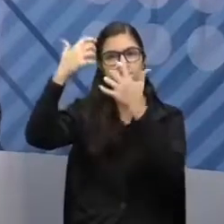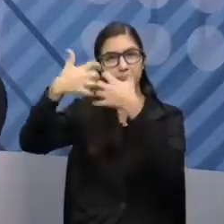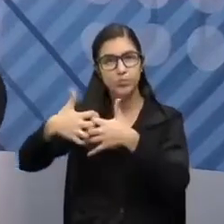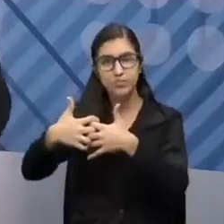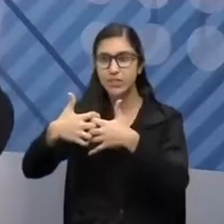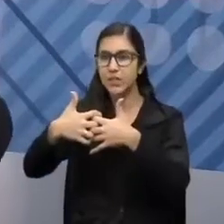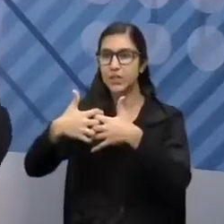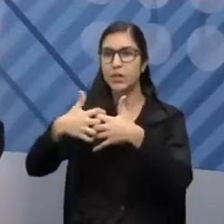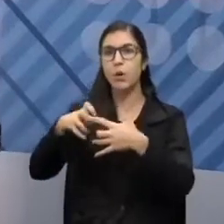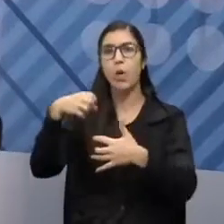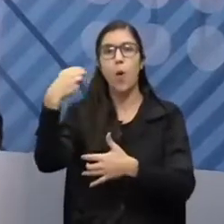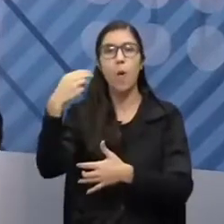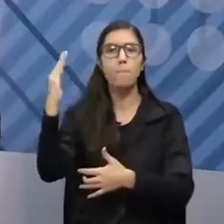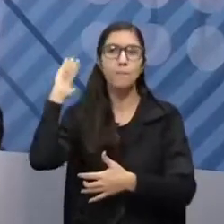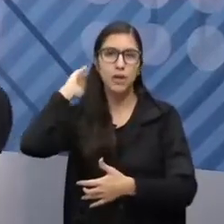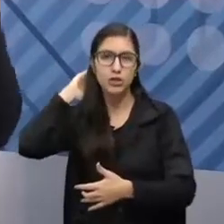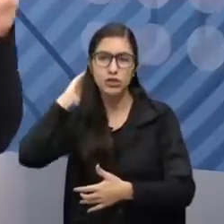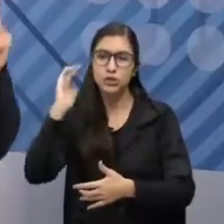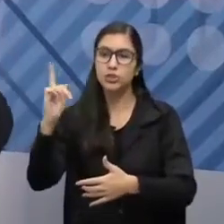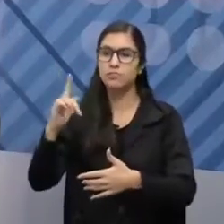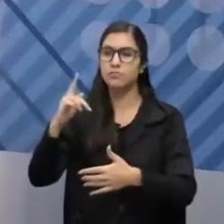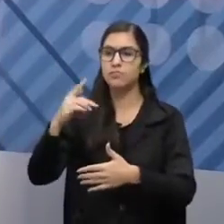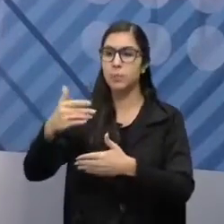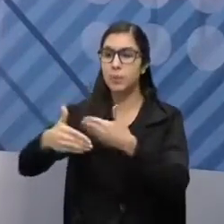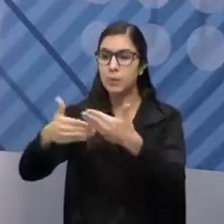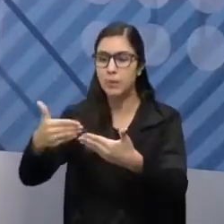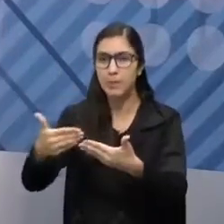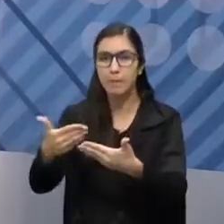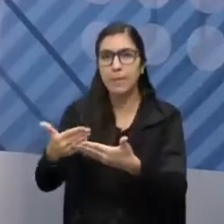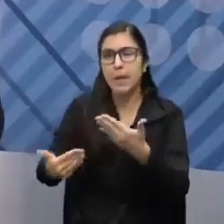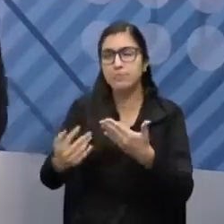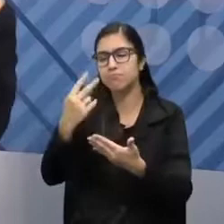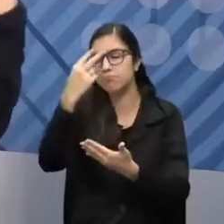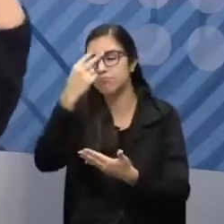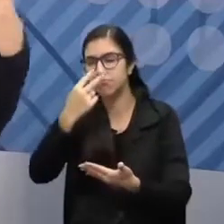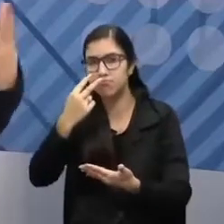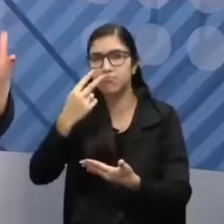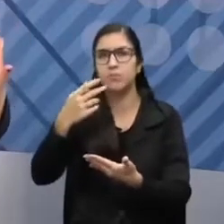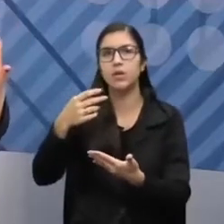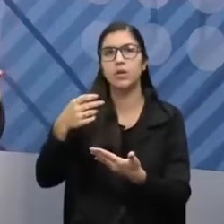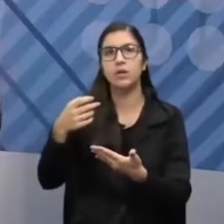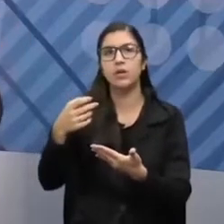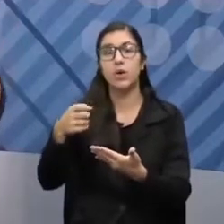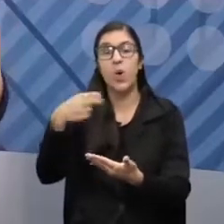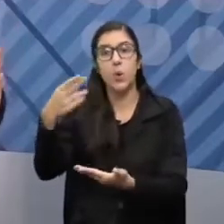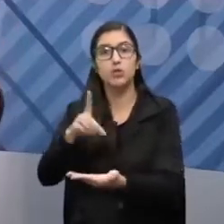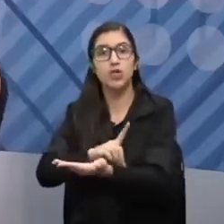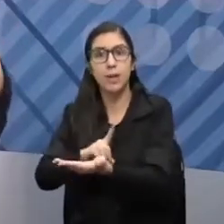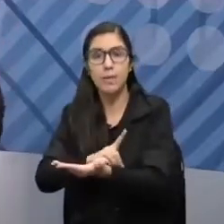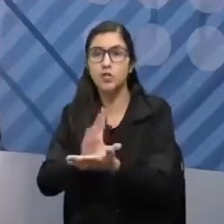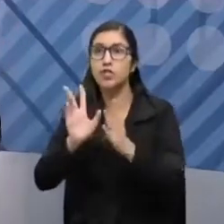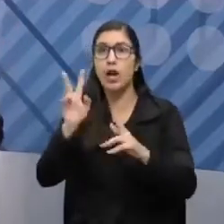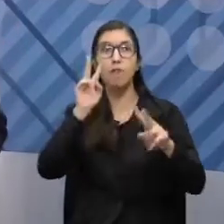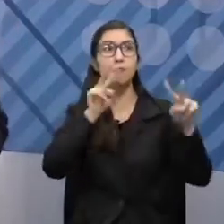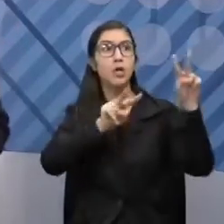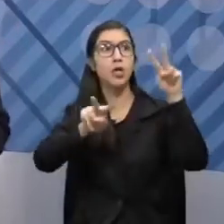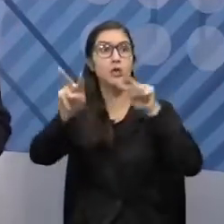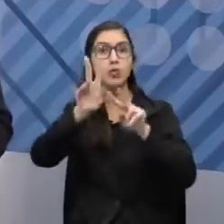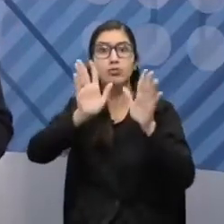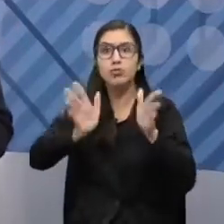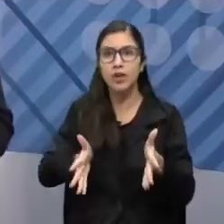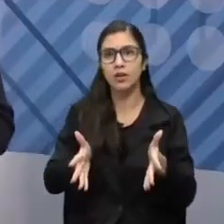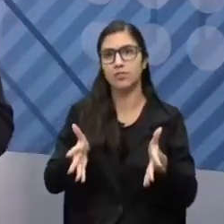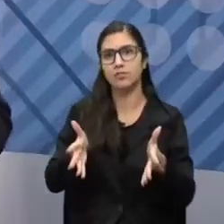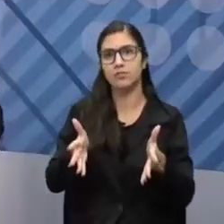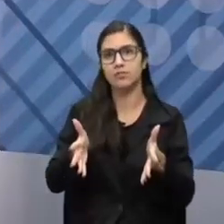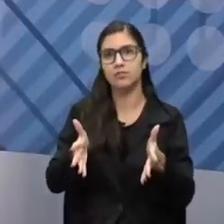teve uma meningite e ficou, ou uma pessoa com diabetes. Então, ele já vislumbrou o mundo de forma visual, de forma auditiva,